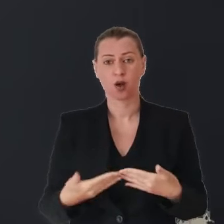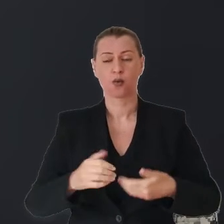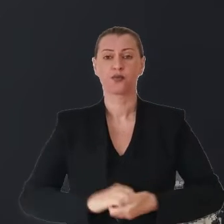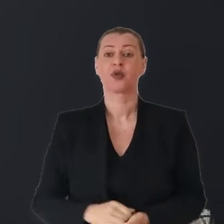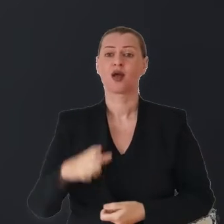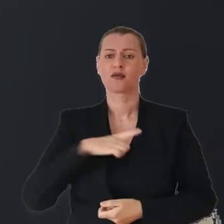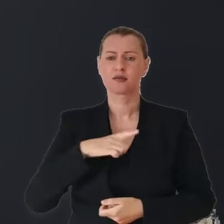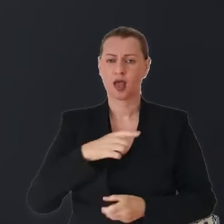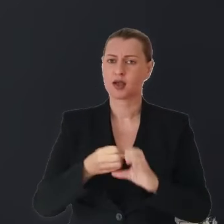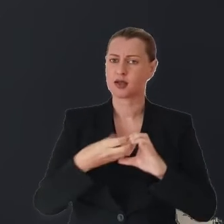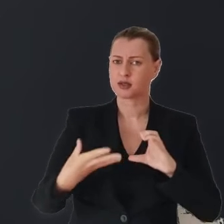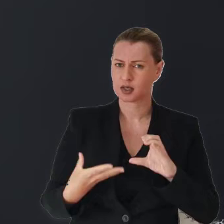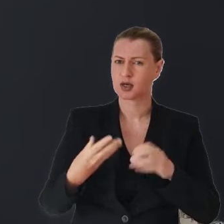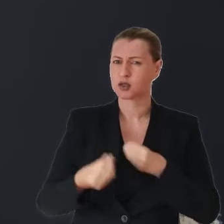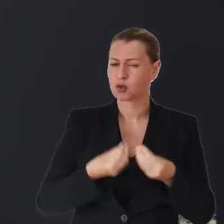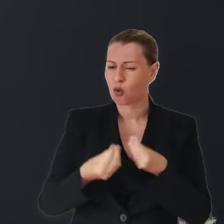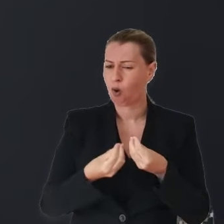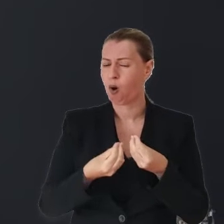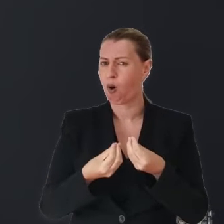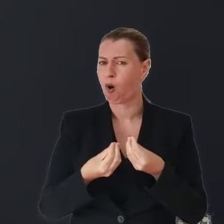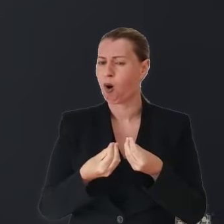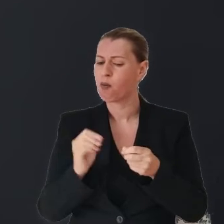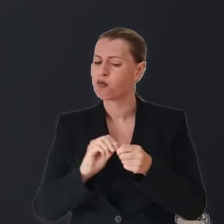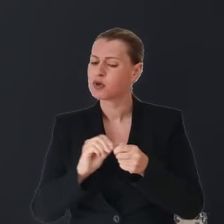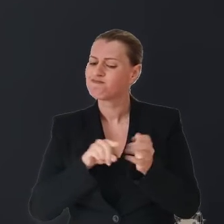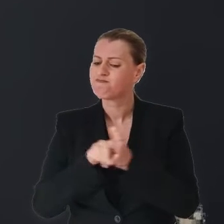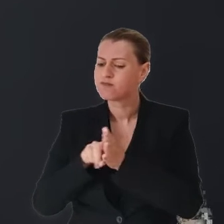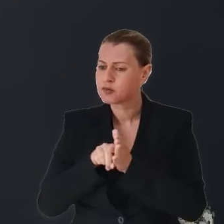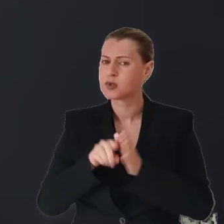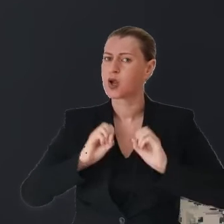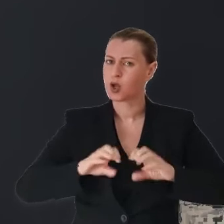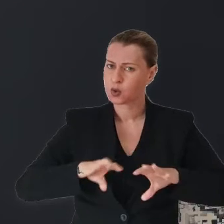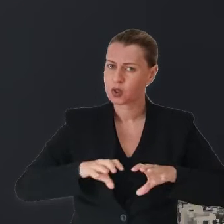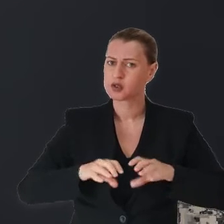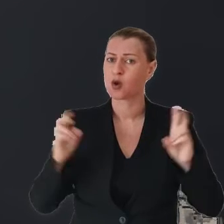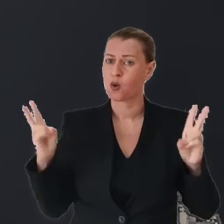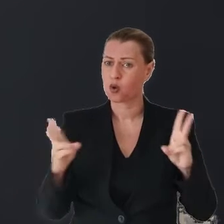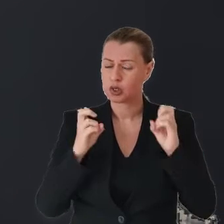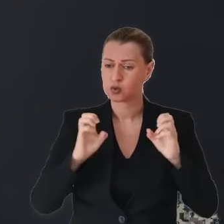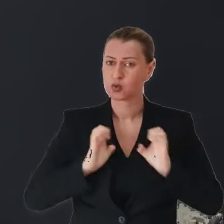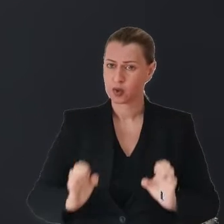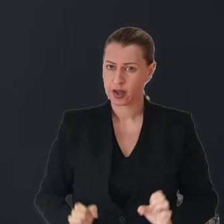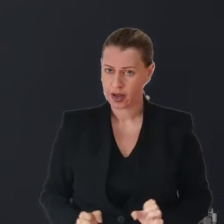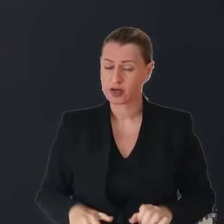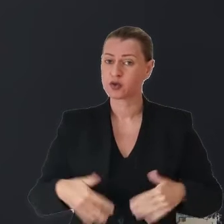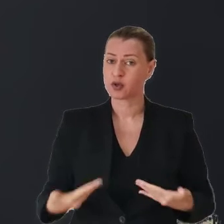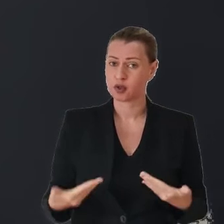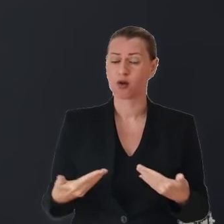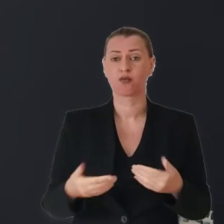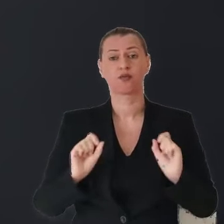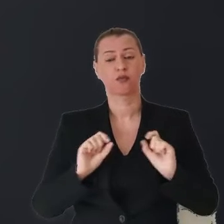Ele tem esse caráter consultivo, deliberativo e educativo sobre os aspectos éticos. Então, a